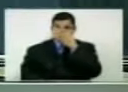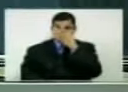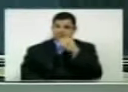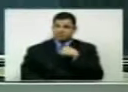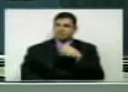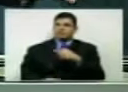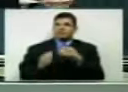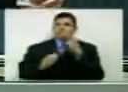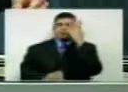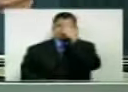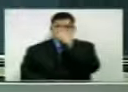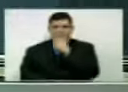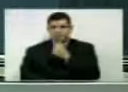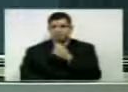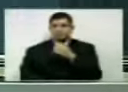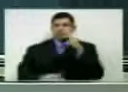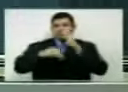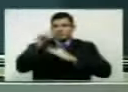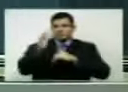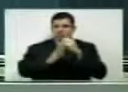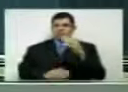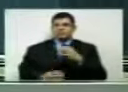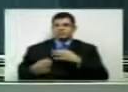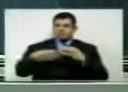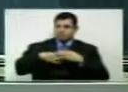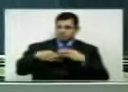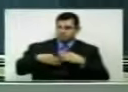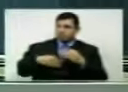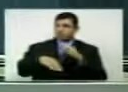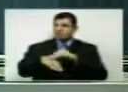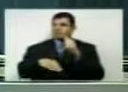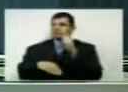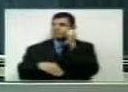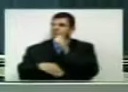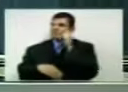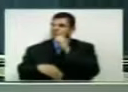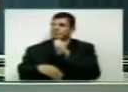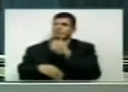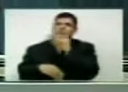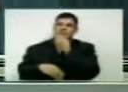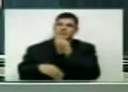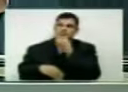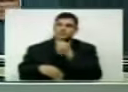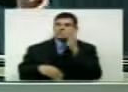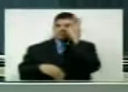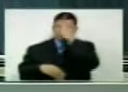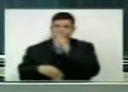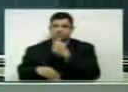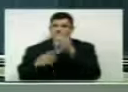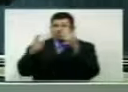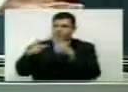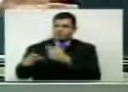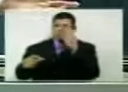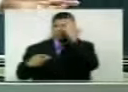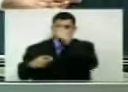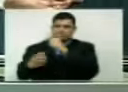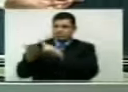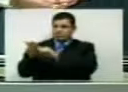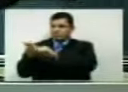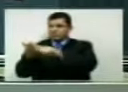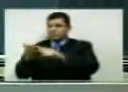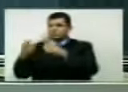São leitos muito bonitinhos, profissionais muito bem arrumados, umas meninas bonitas, uns meninos bonitos, lugares muito